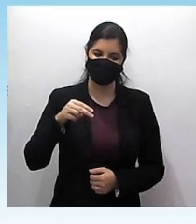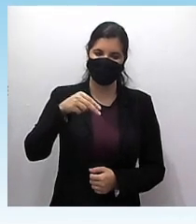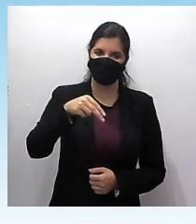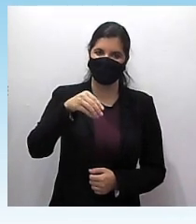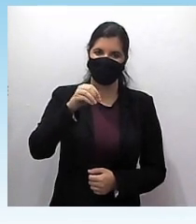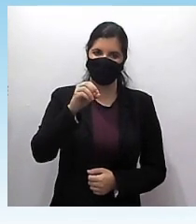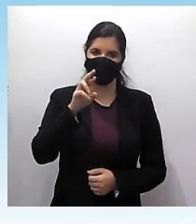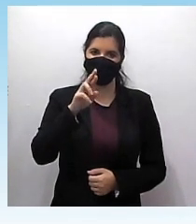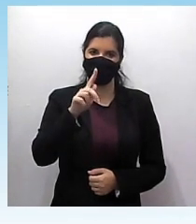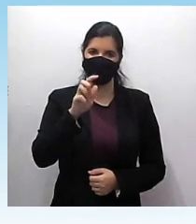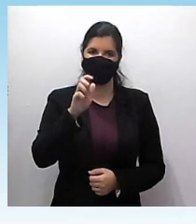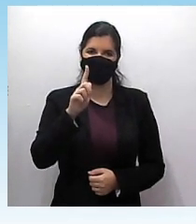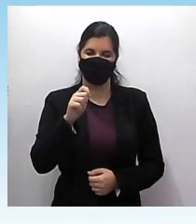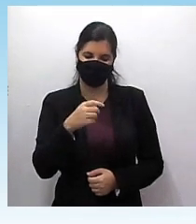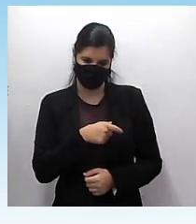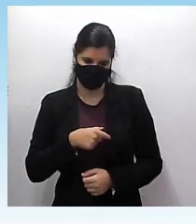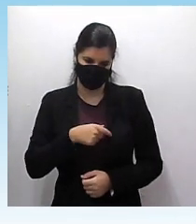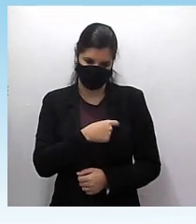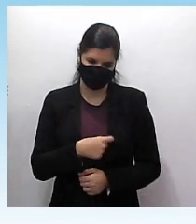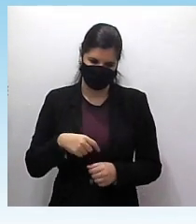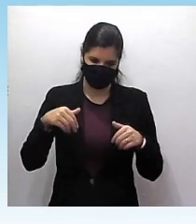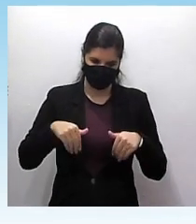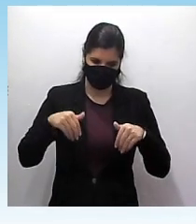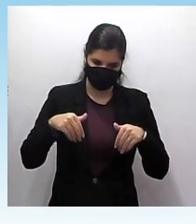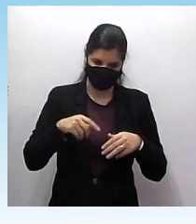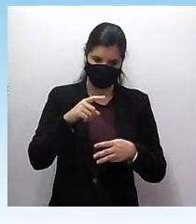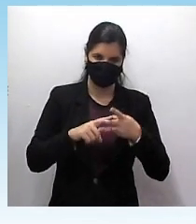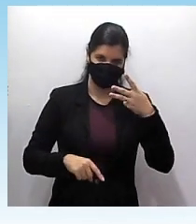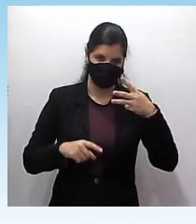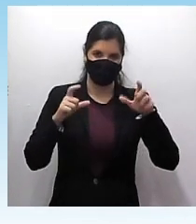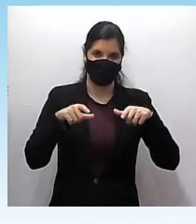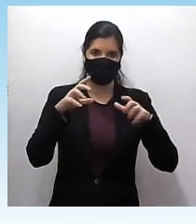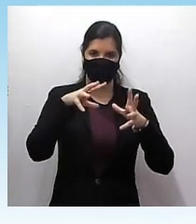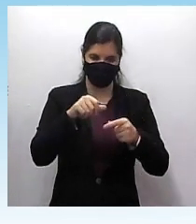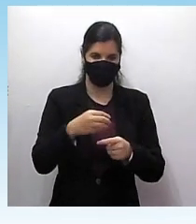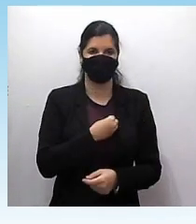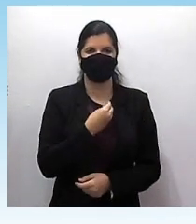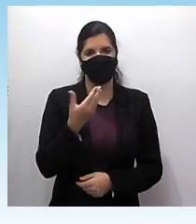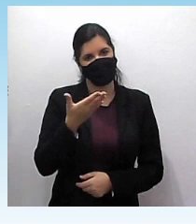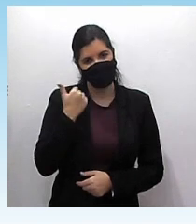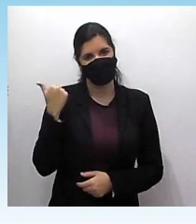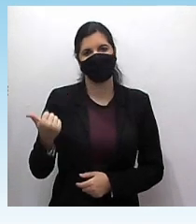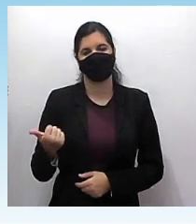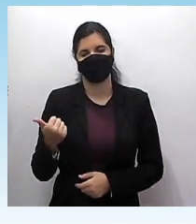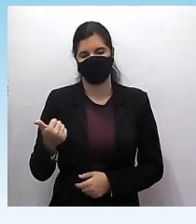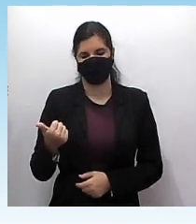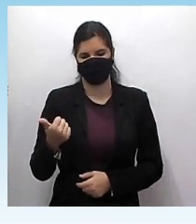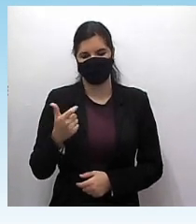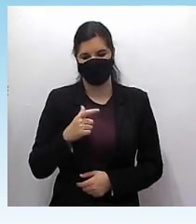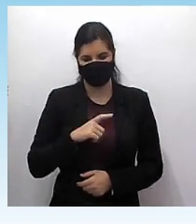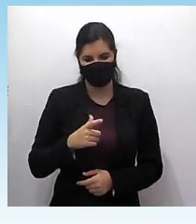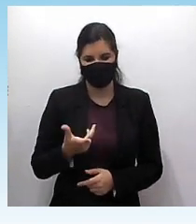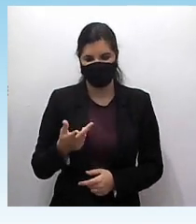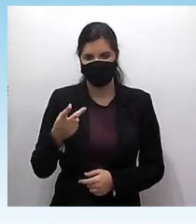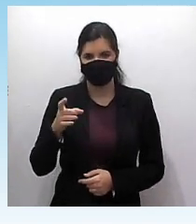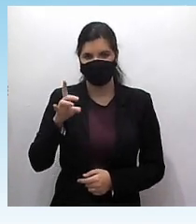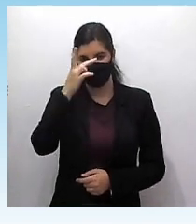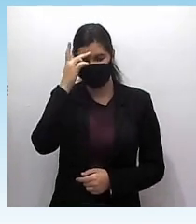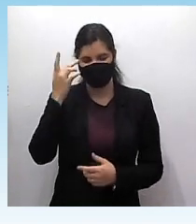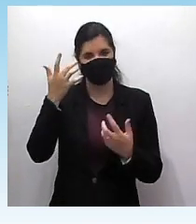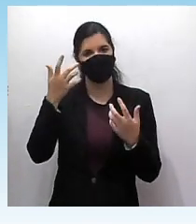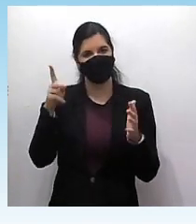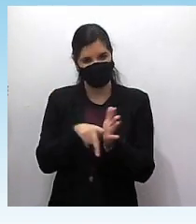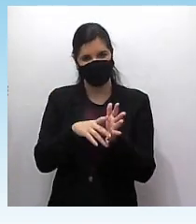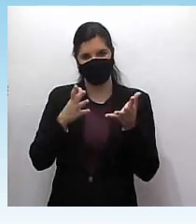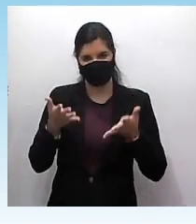a Suíça e a Austrália são os 3 pontos do mundo melhor para se viver. Claro que é mais para quem é nativo, quem